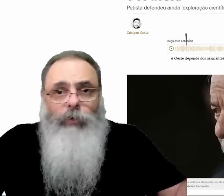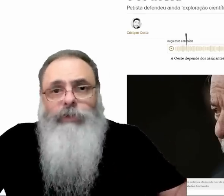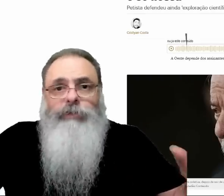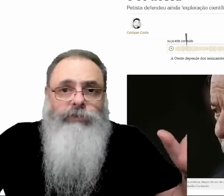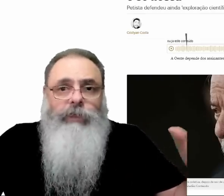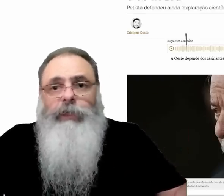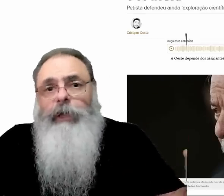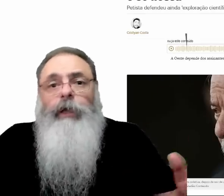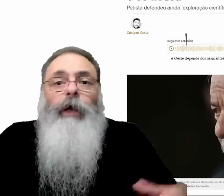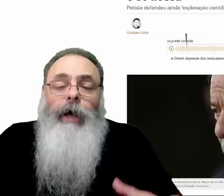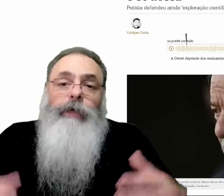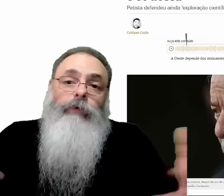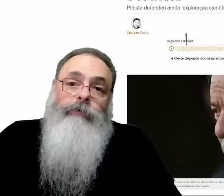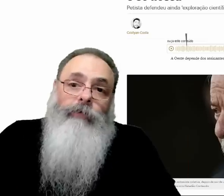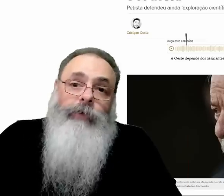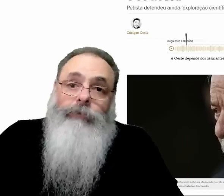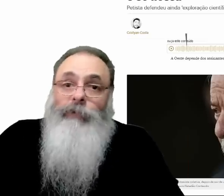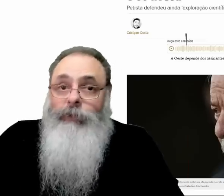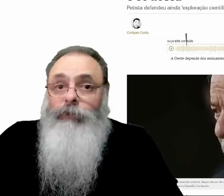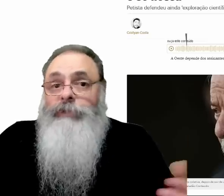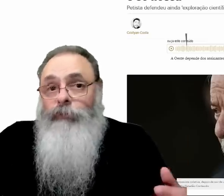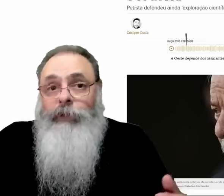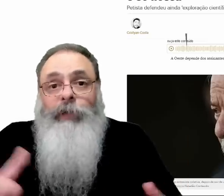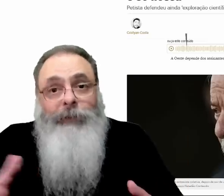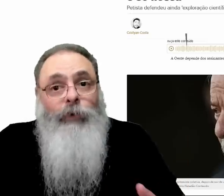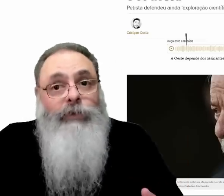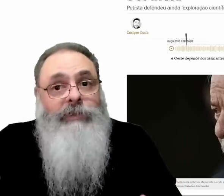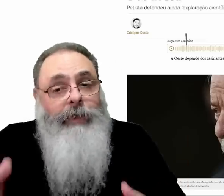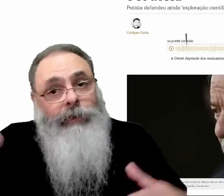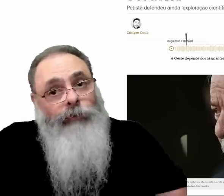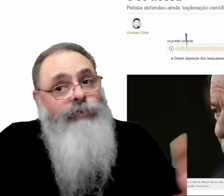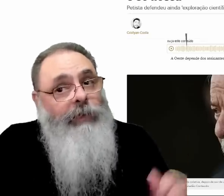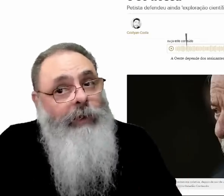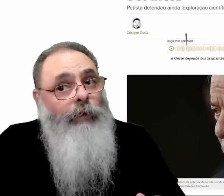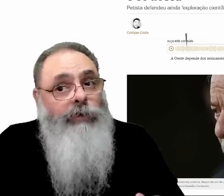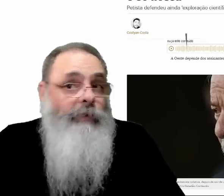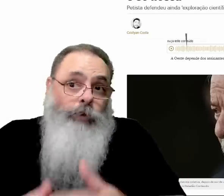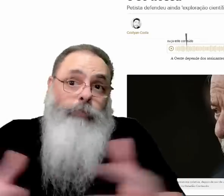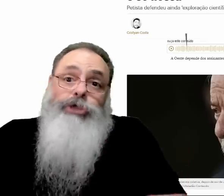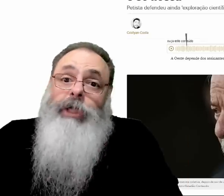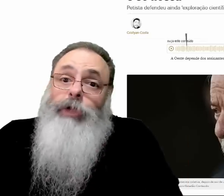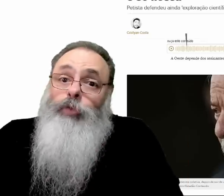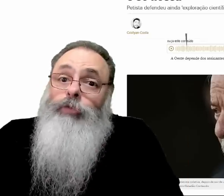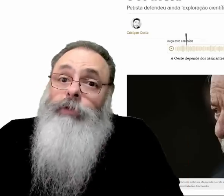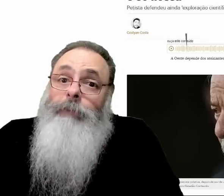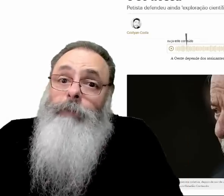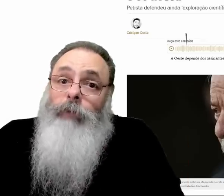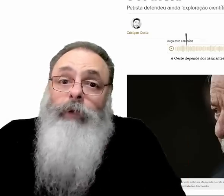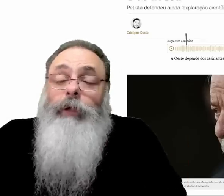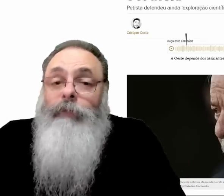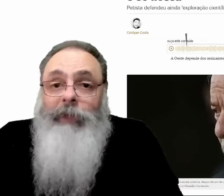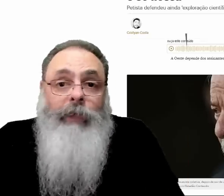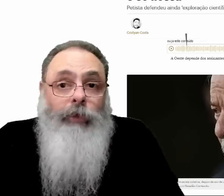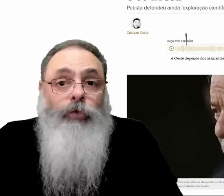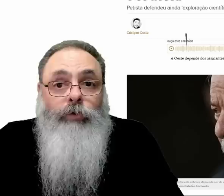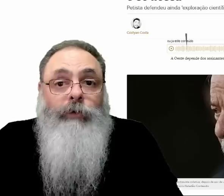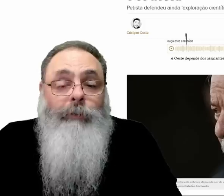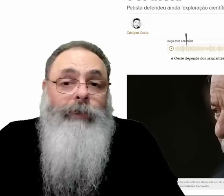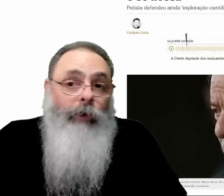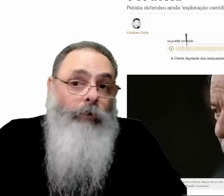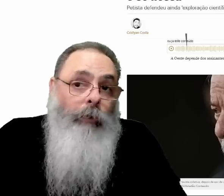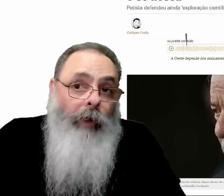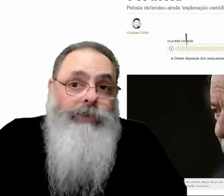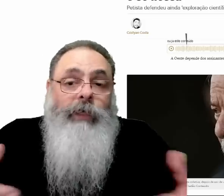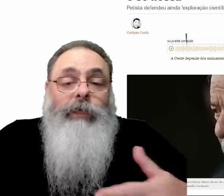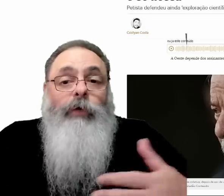Amazônia nossa não sei que lá aí ele vai falar não tá vendo Luciano falou que era para negociar Então vamos sentar e negociar você não pode querer tudo também pô vai querer tudo